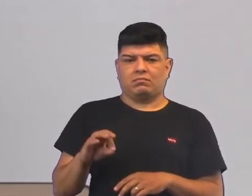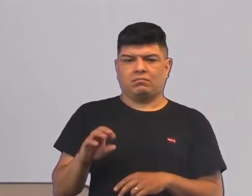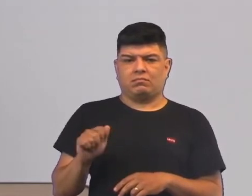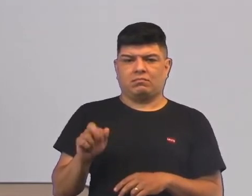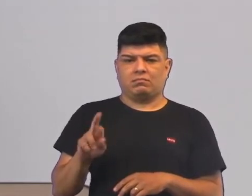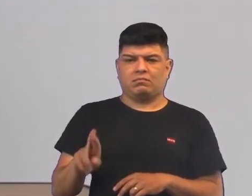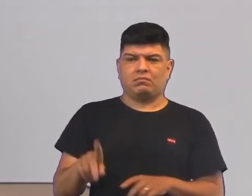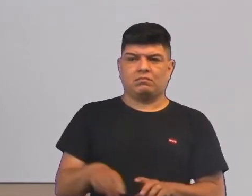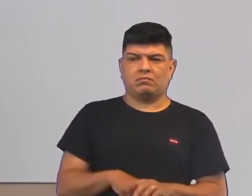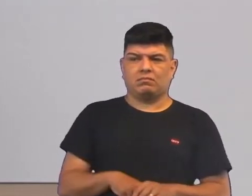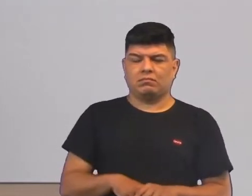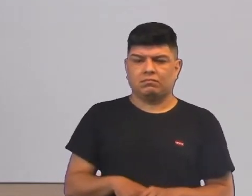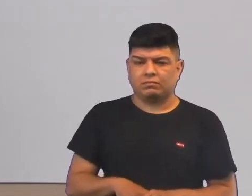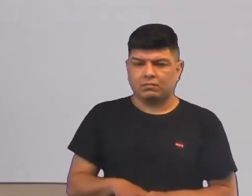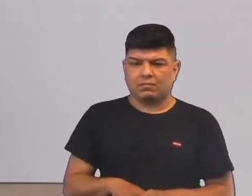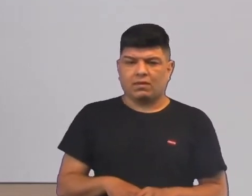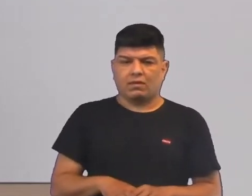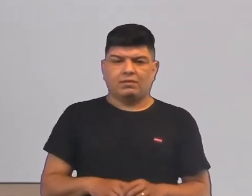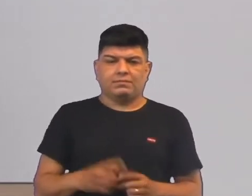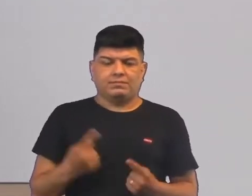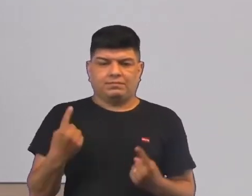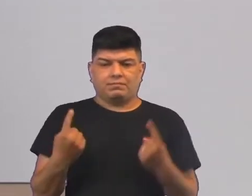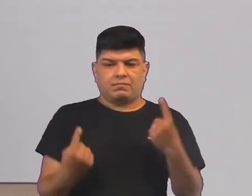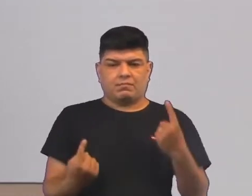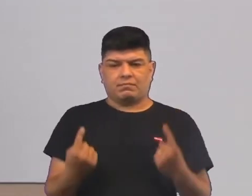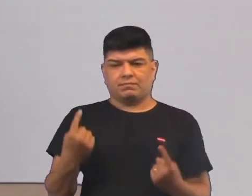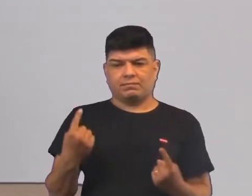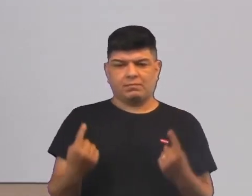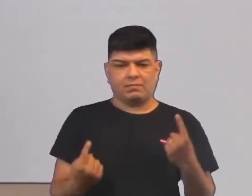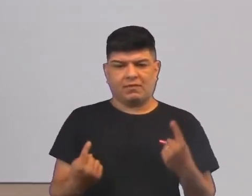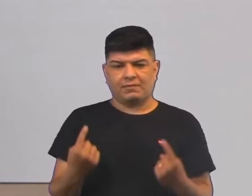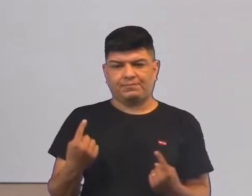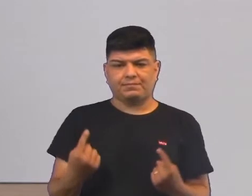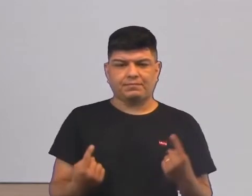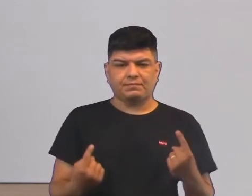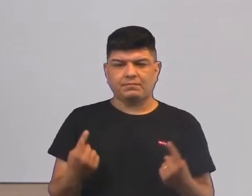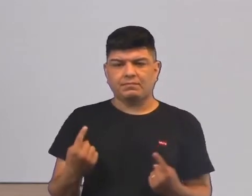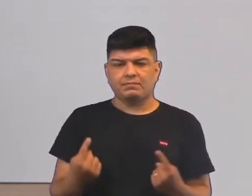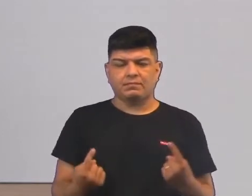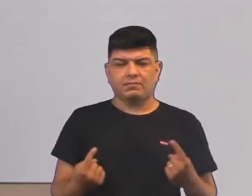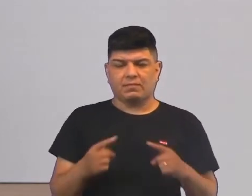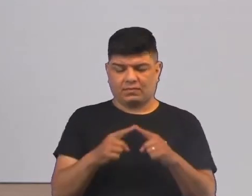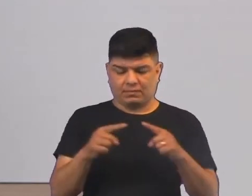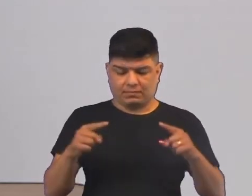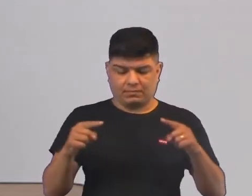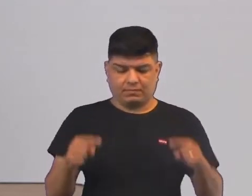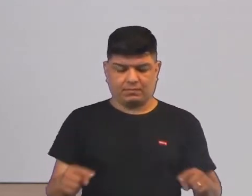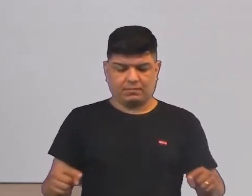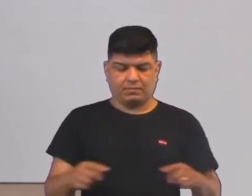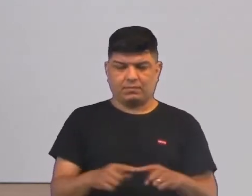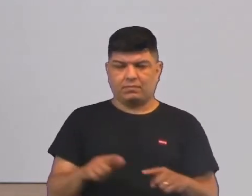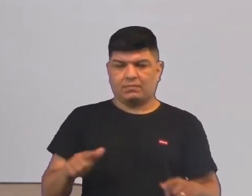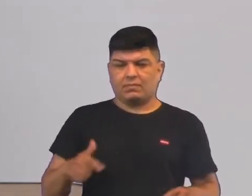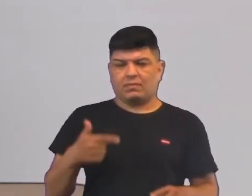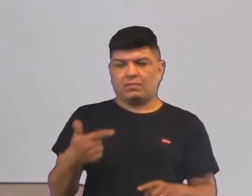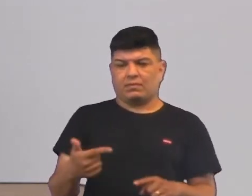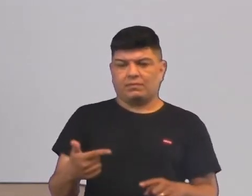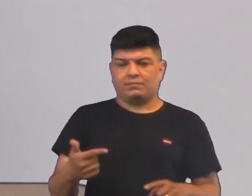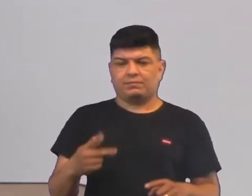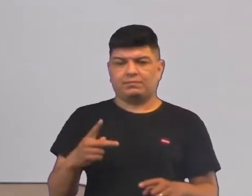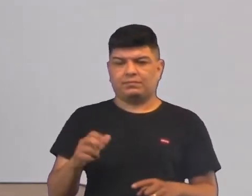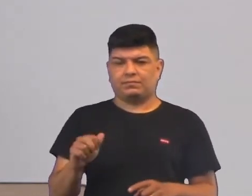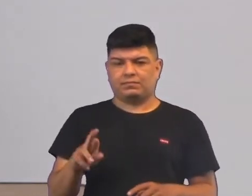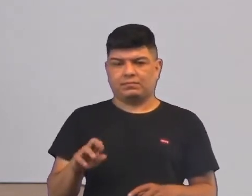perpendicular, tá? E esse é paralelo. Tá? Assim como o quadrado, um lado do quadrado com o outro, são